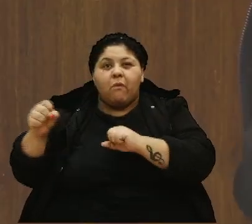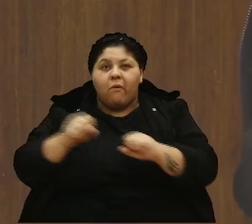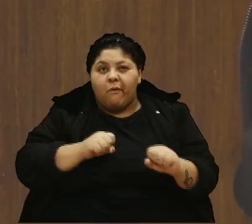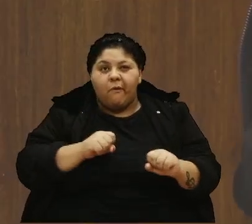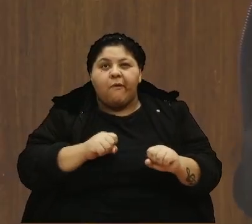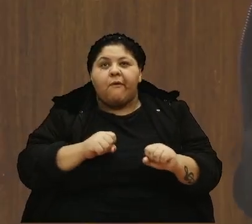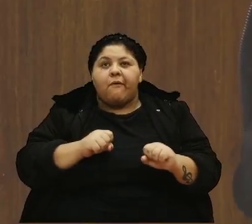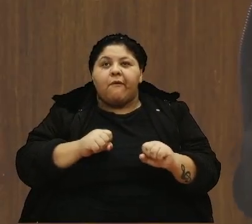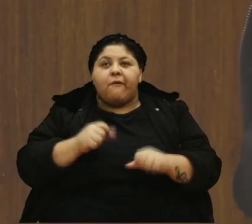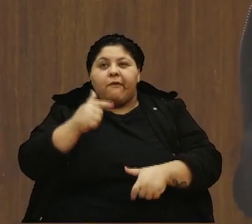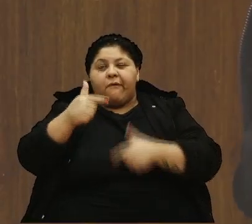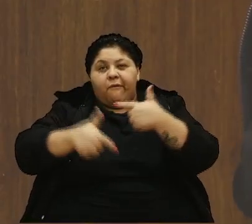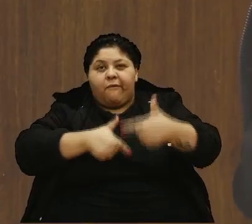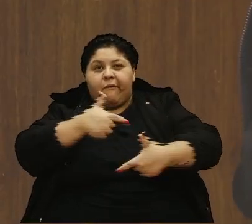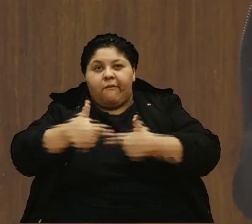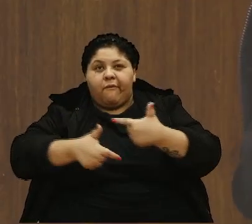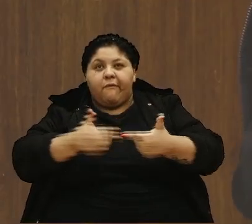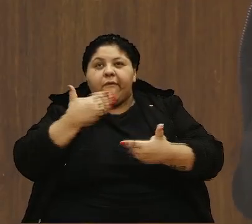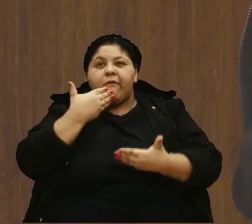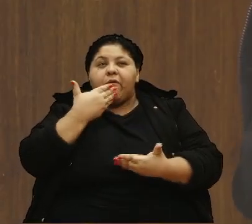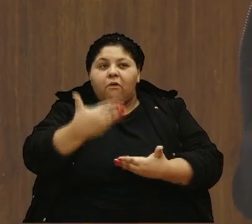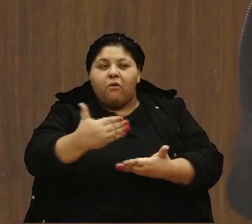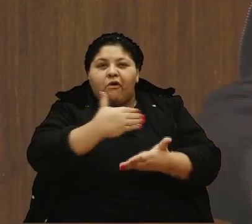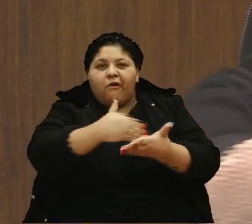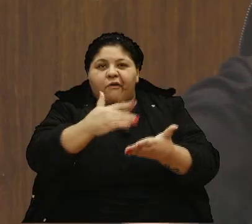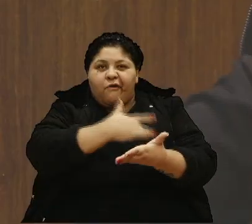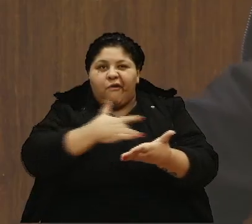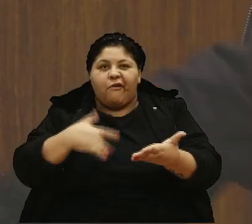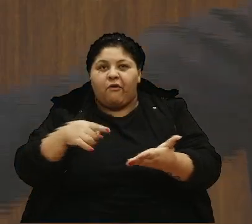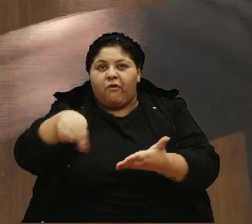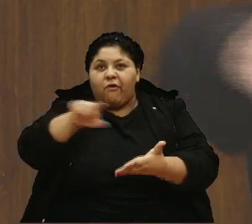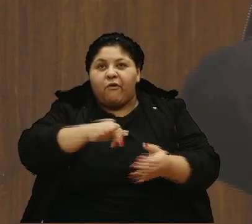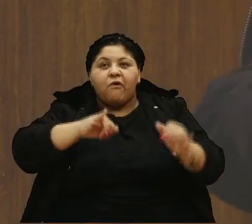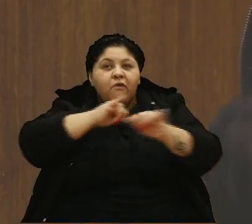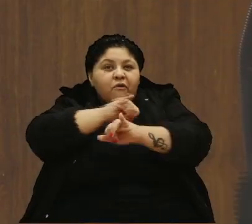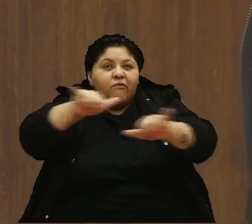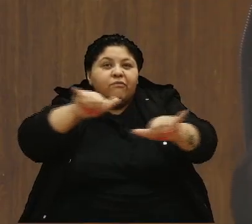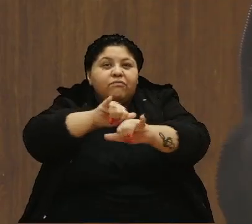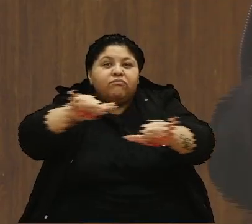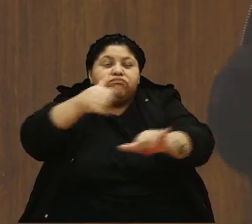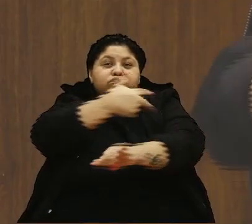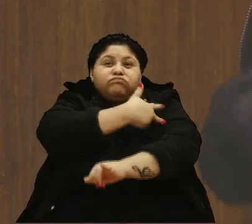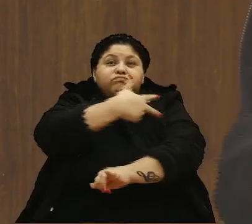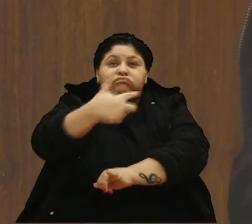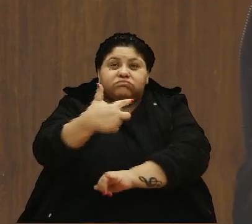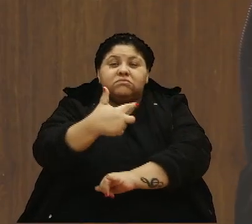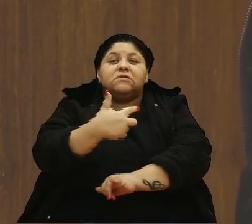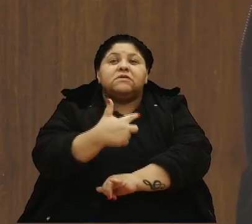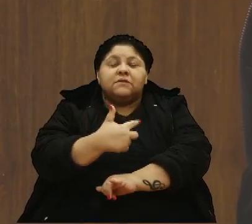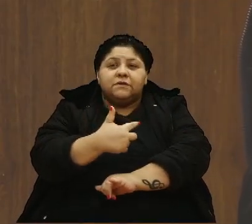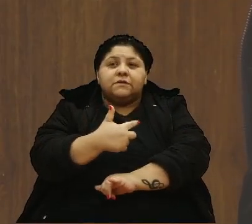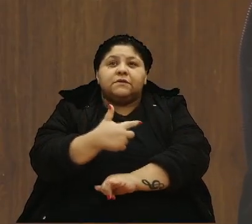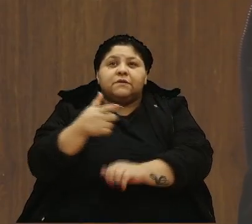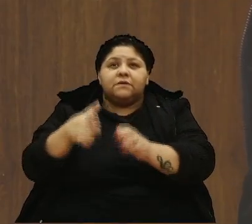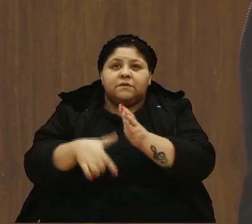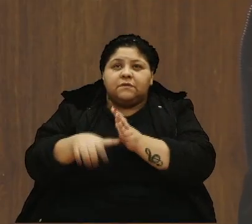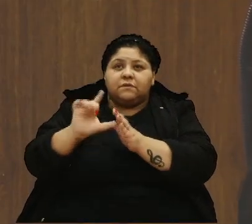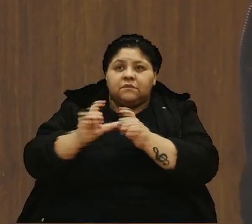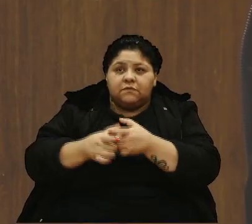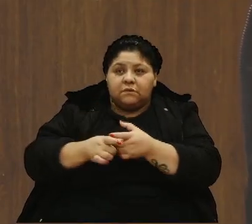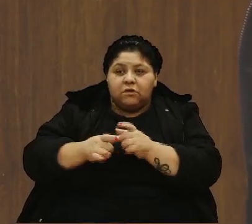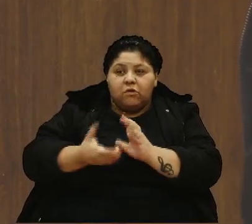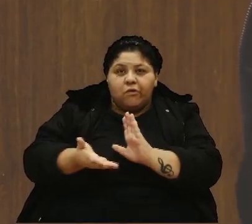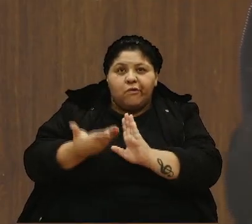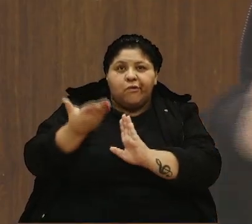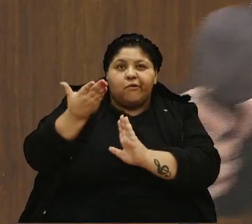através do seu trabalho, levar esse requerimento ao secretário da Saúde para que a gente amplie a cobertura vacinal, antes de a gente ter um aumento no número de